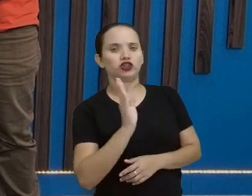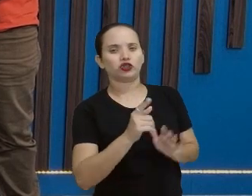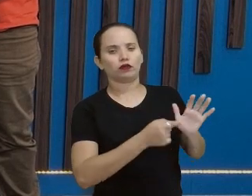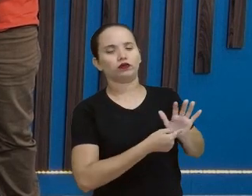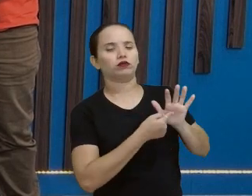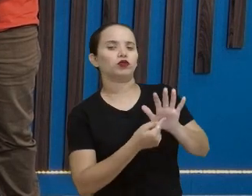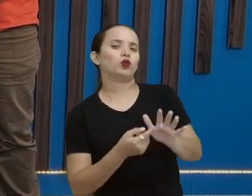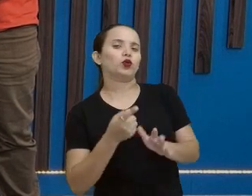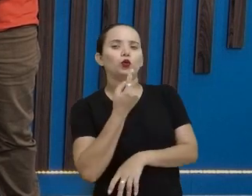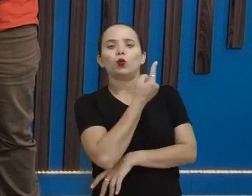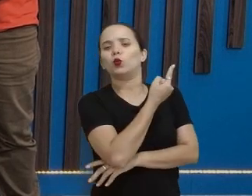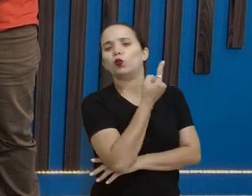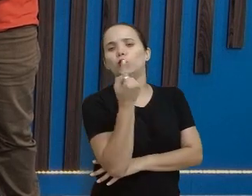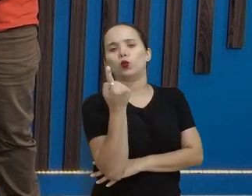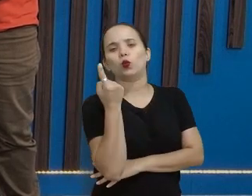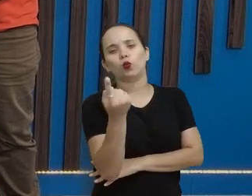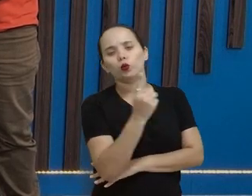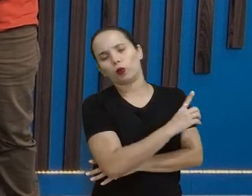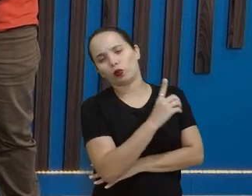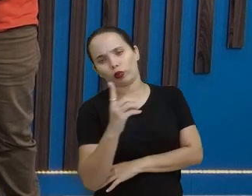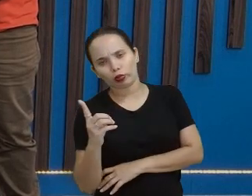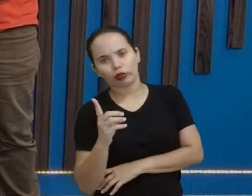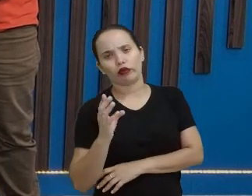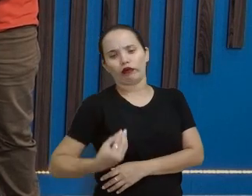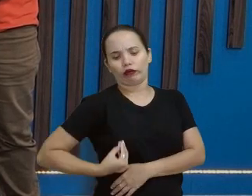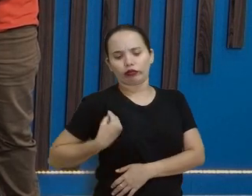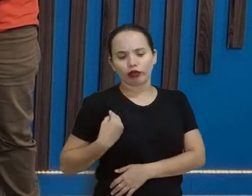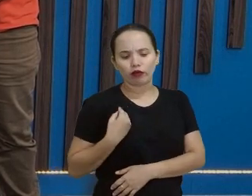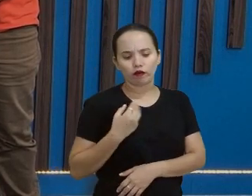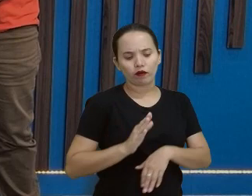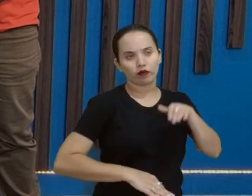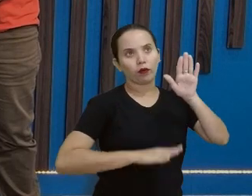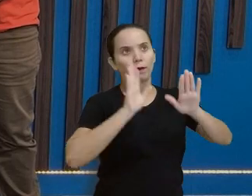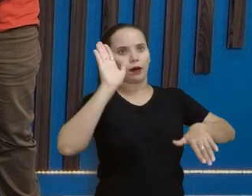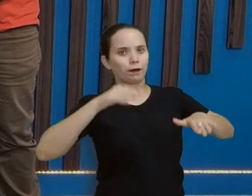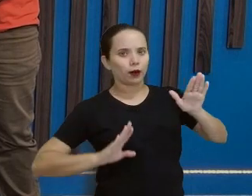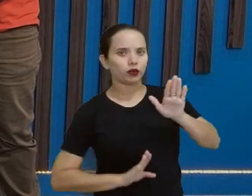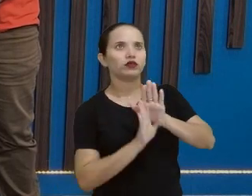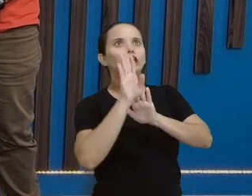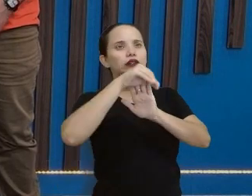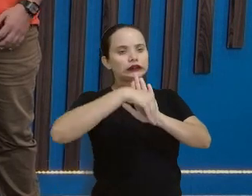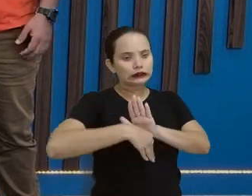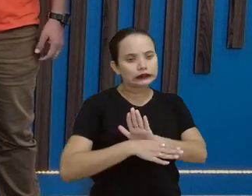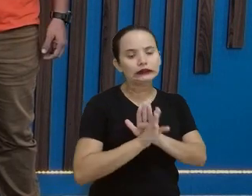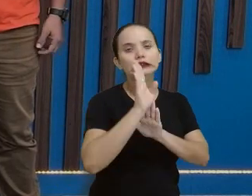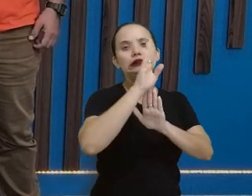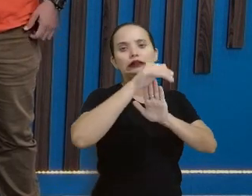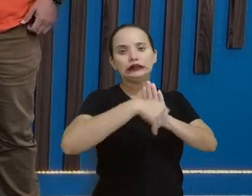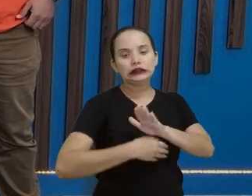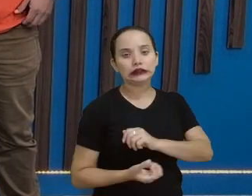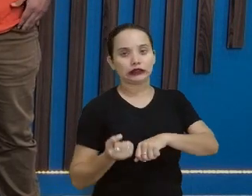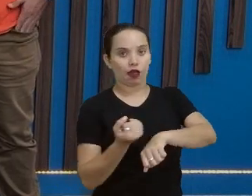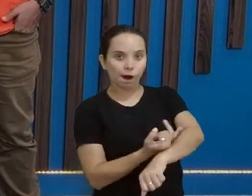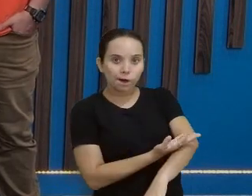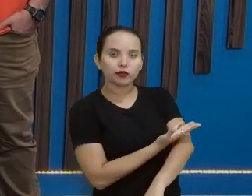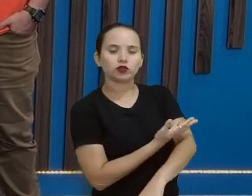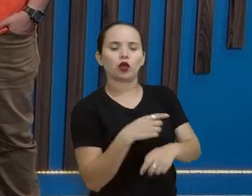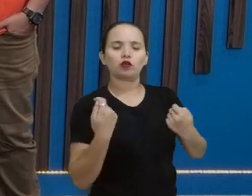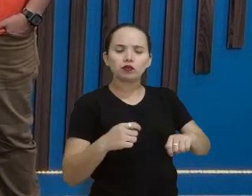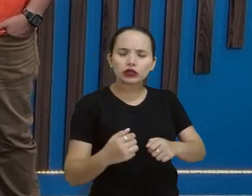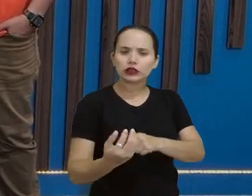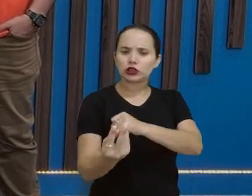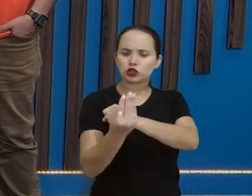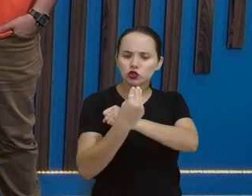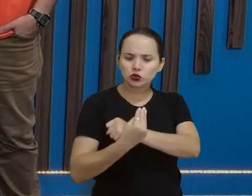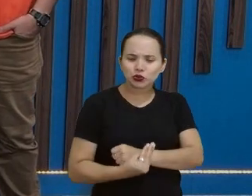só a gente tem vários altos e baixos, mas a gente se motivar, a gente poder se cuidar, a gente poder se acolher nos